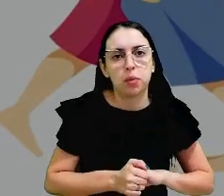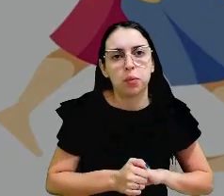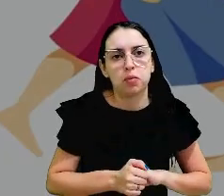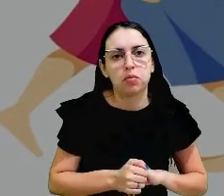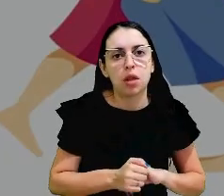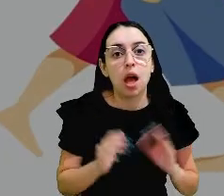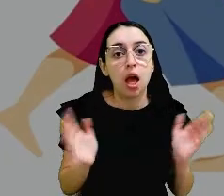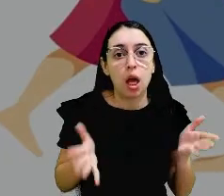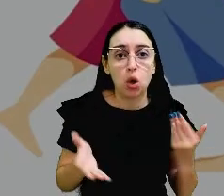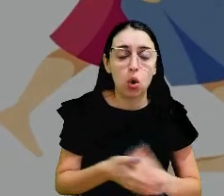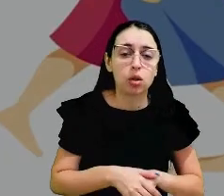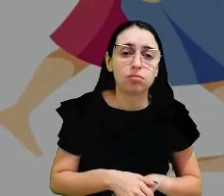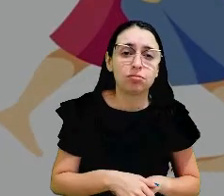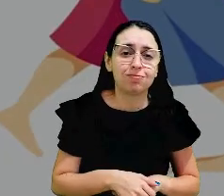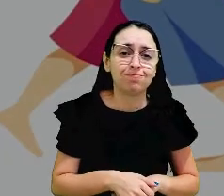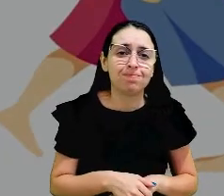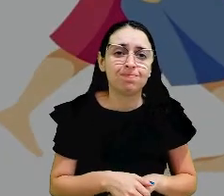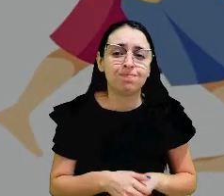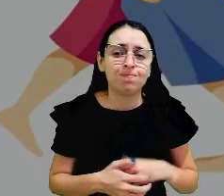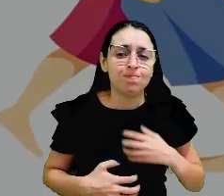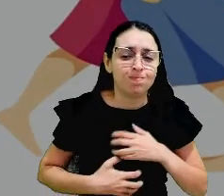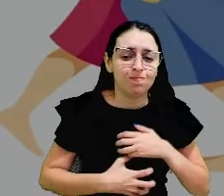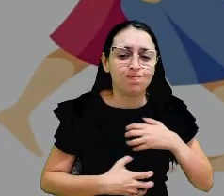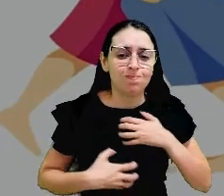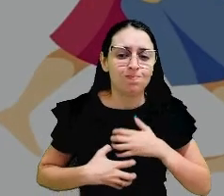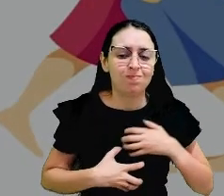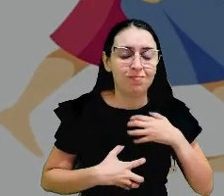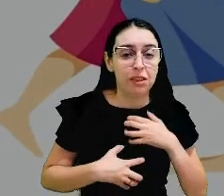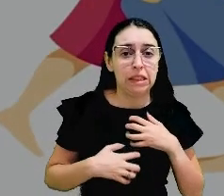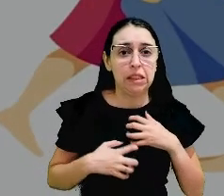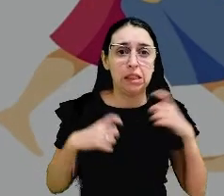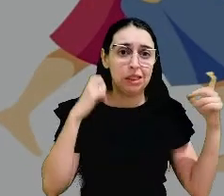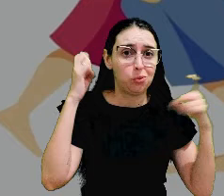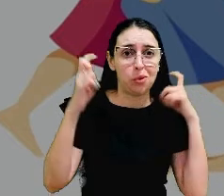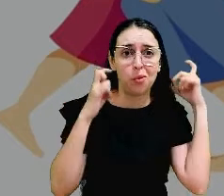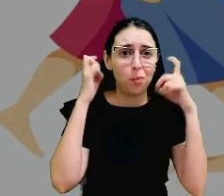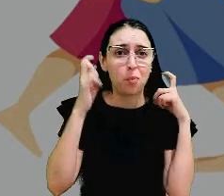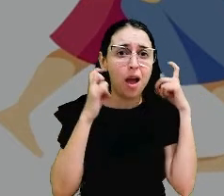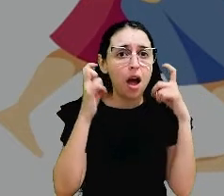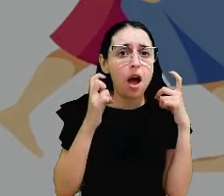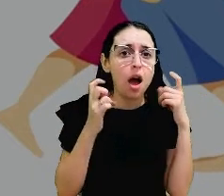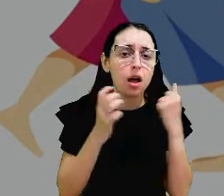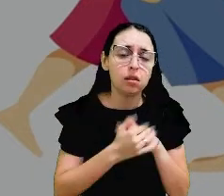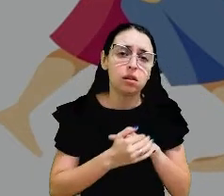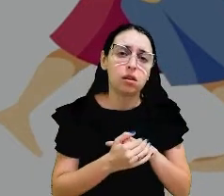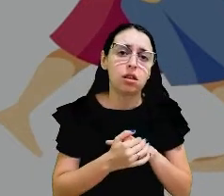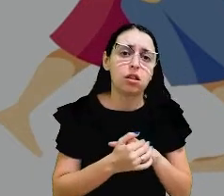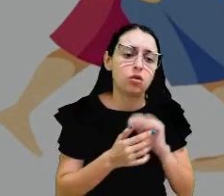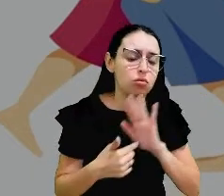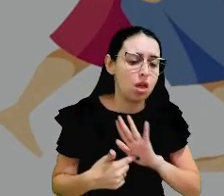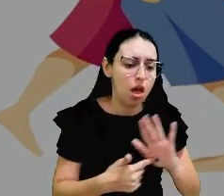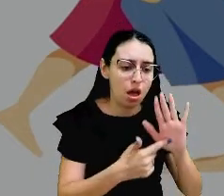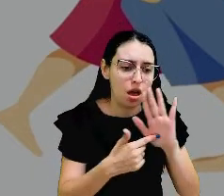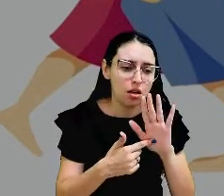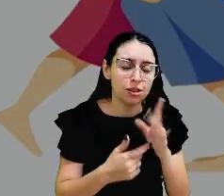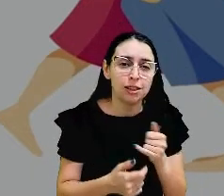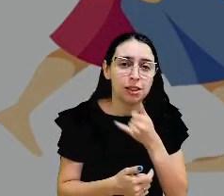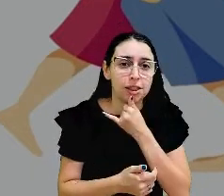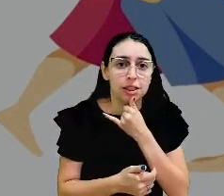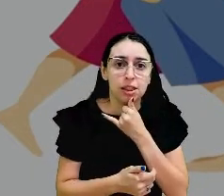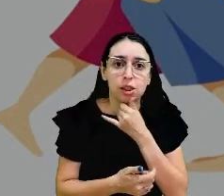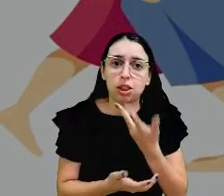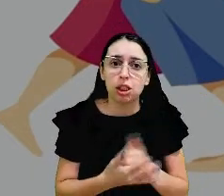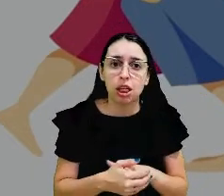no momento em que ela está mais vulnerável, quer dizer, no momento do parto, ela está completamente vulnerável, exposta àquele profissional